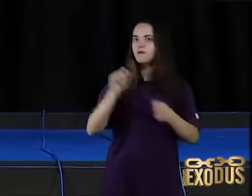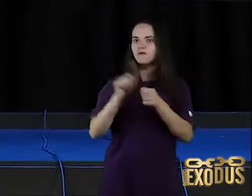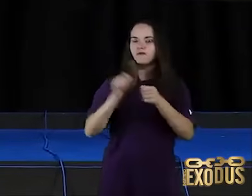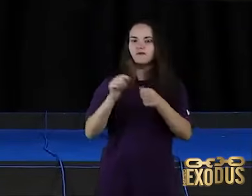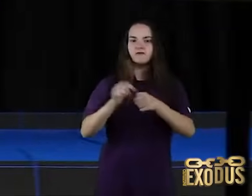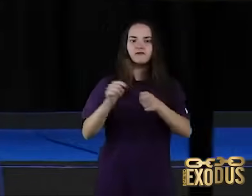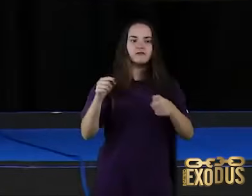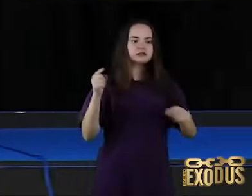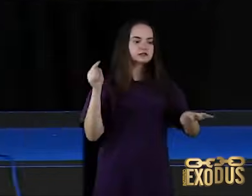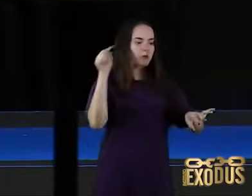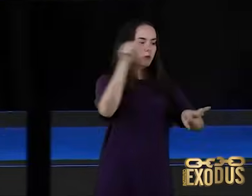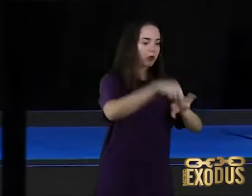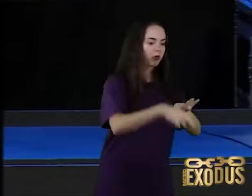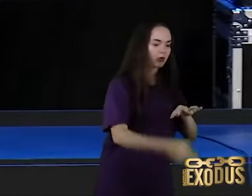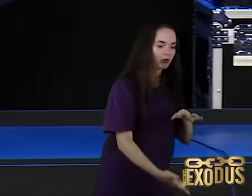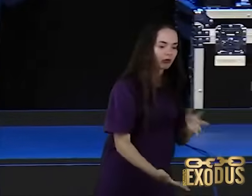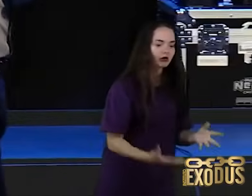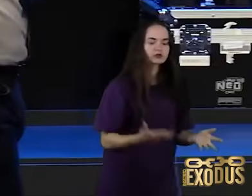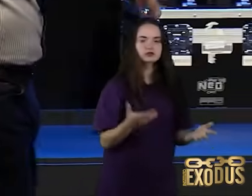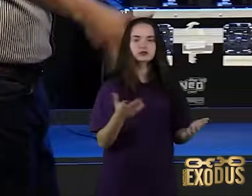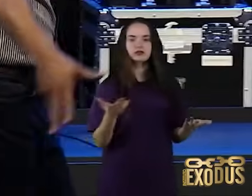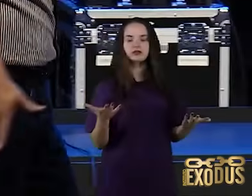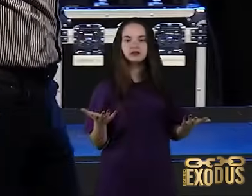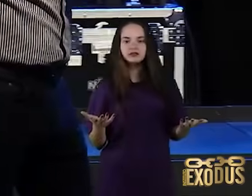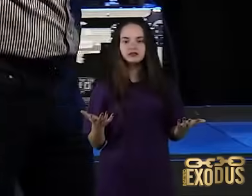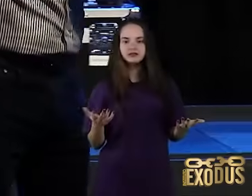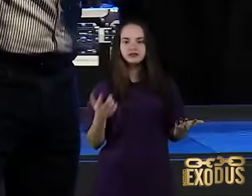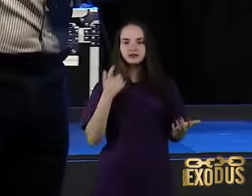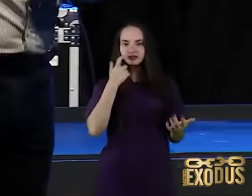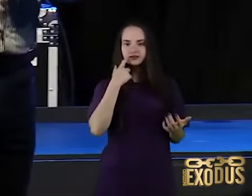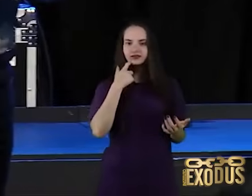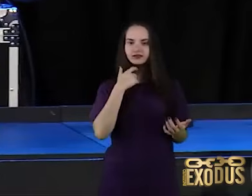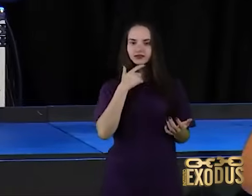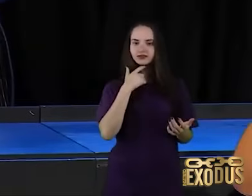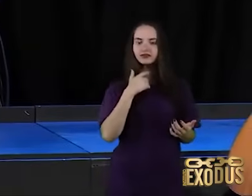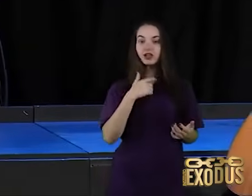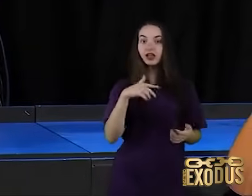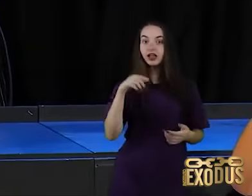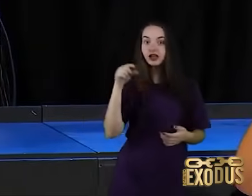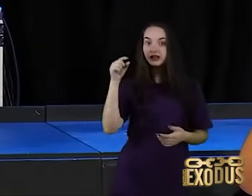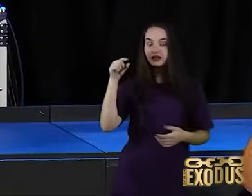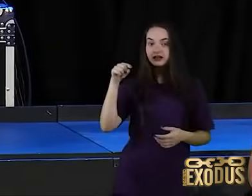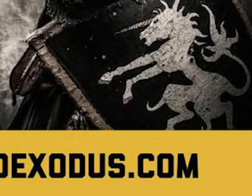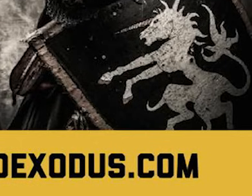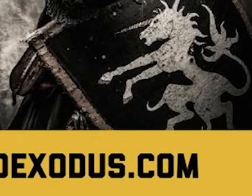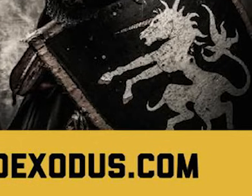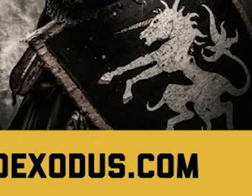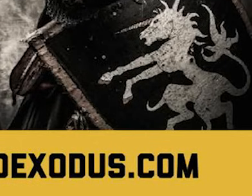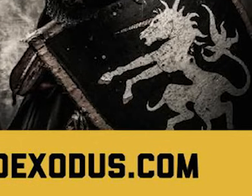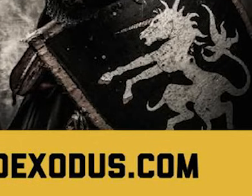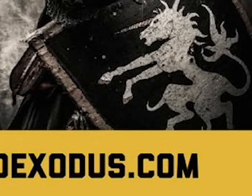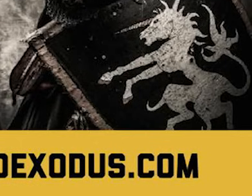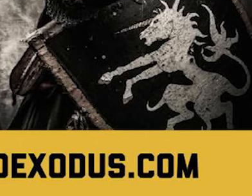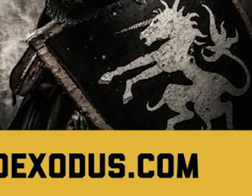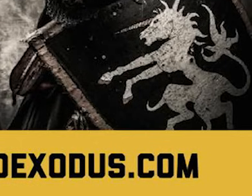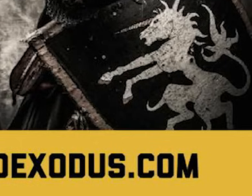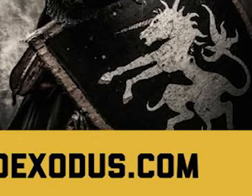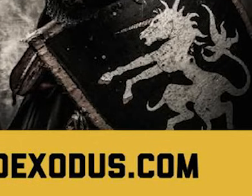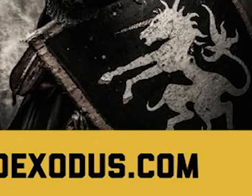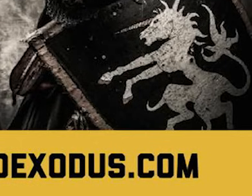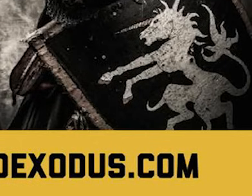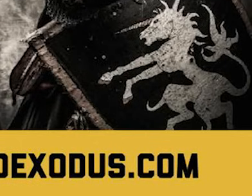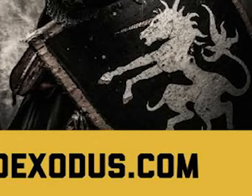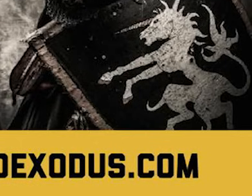cair nessa armadilha no sonho pastor Salomão no sonho tá Atento e tá Protegendo o sonho e